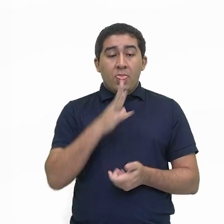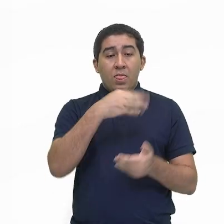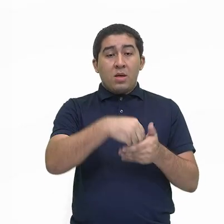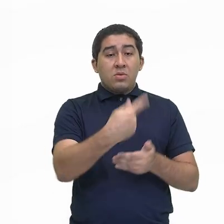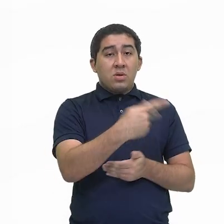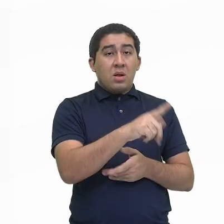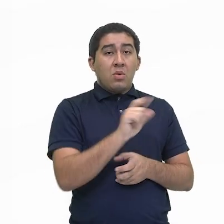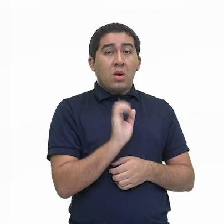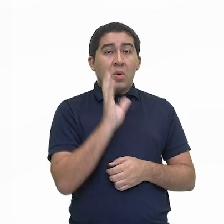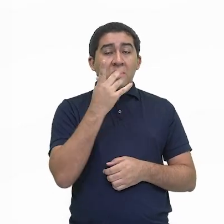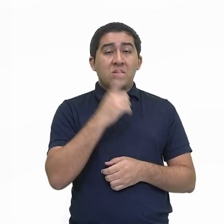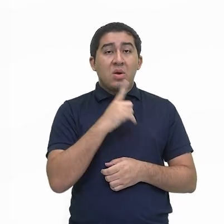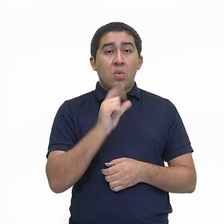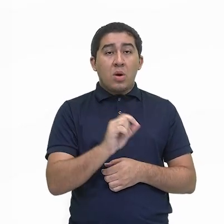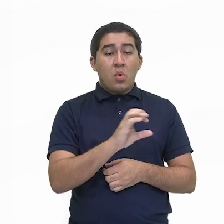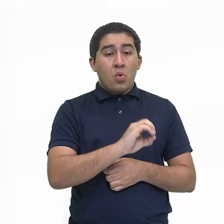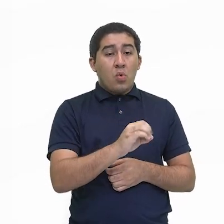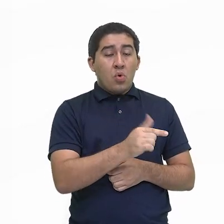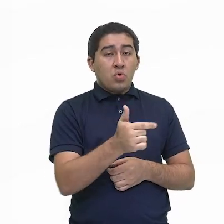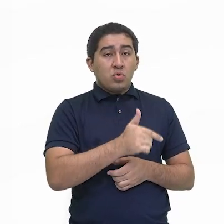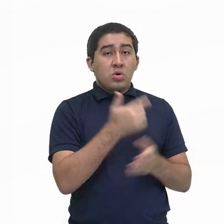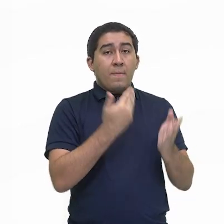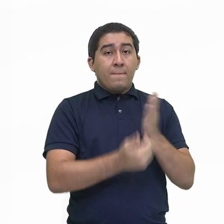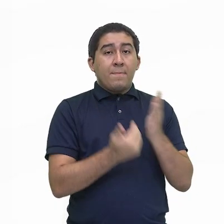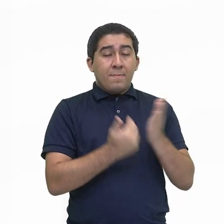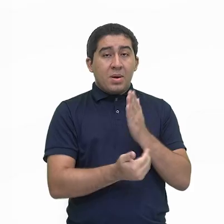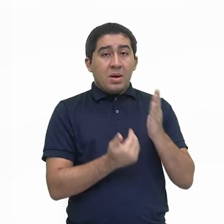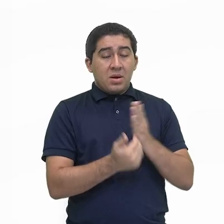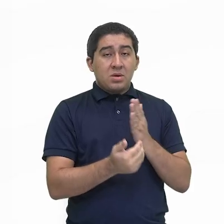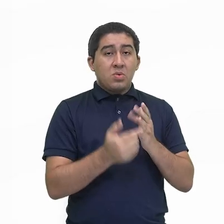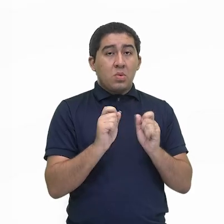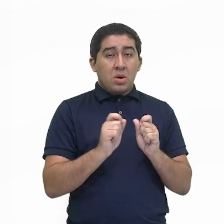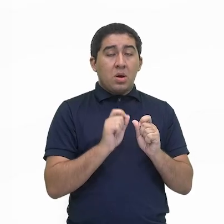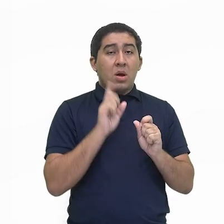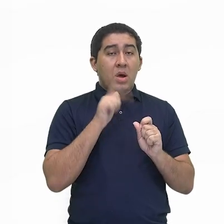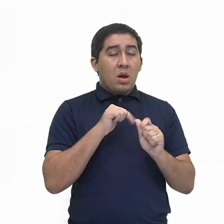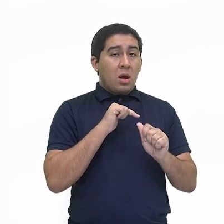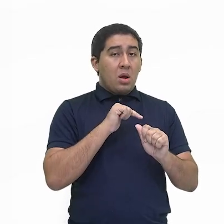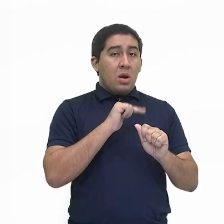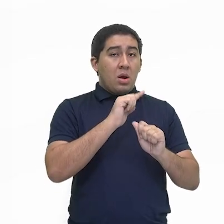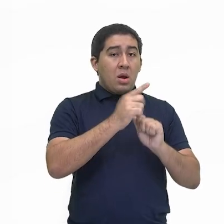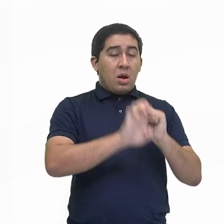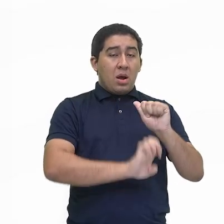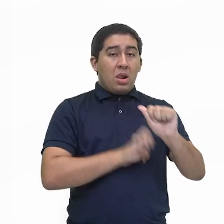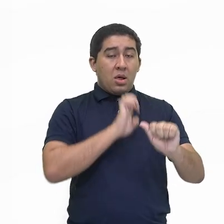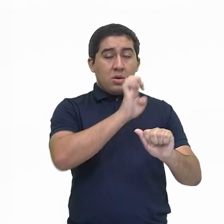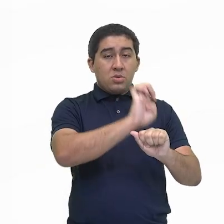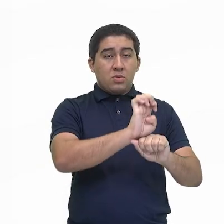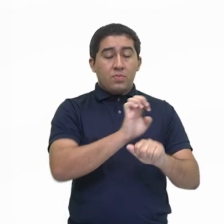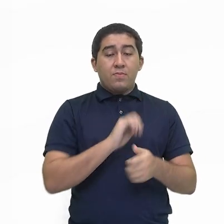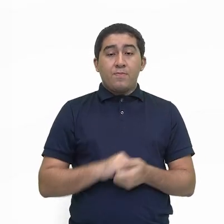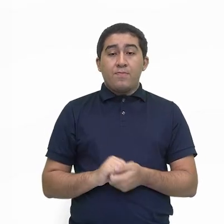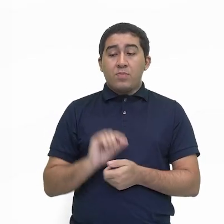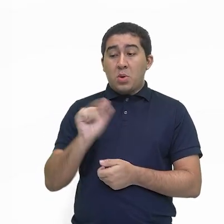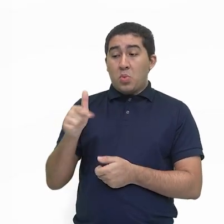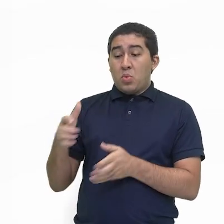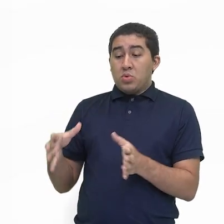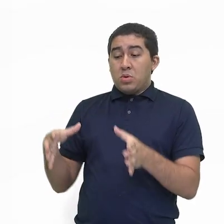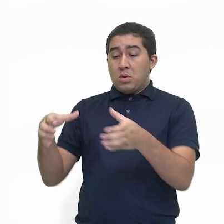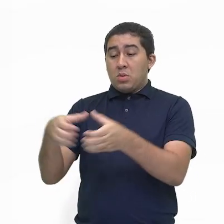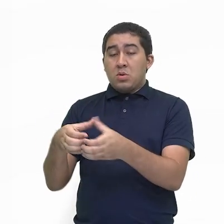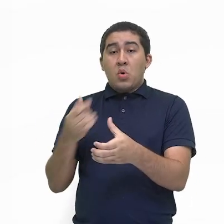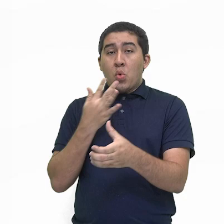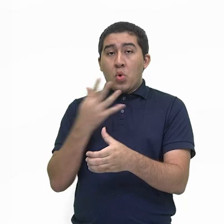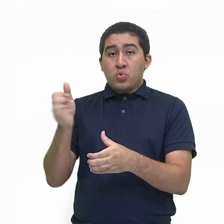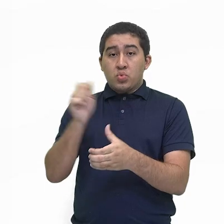processo de oxidação, ou seja, a perda dos elétrons. Na outra semicélula, a gente tem o cobre, né,